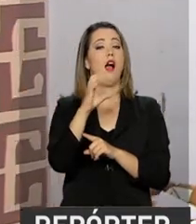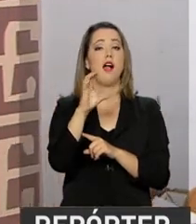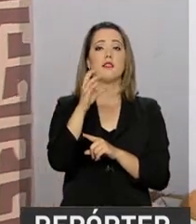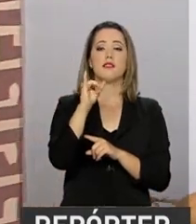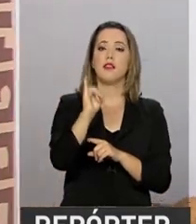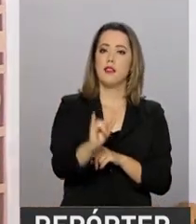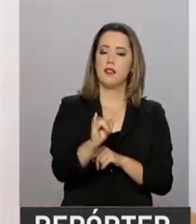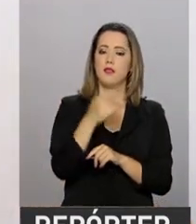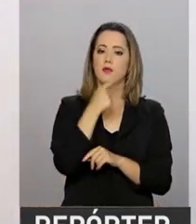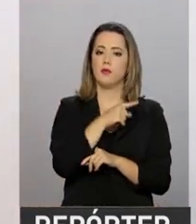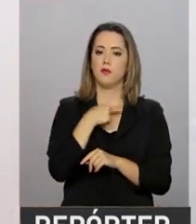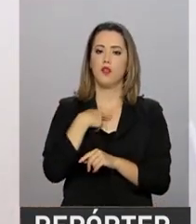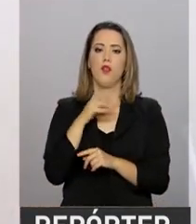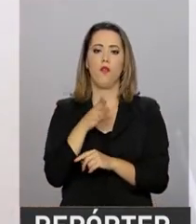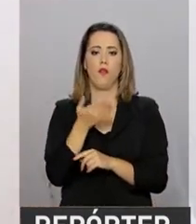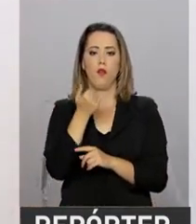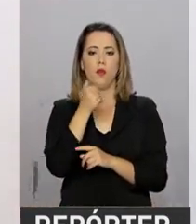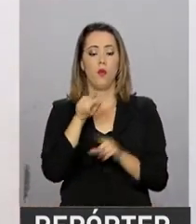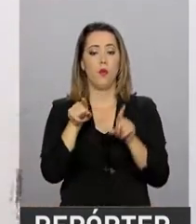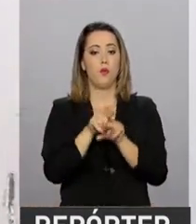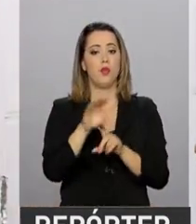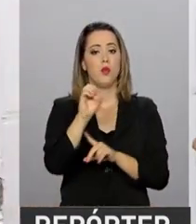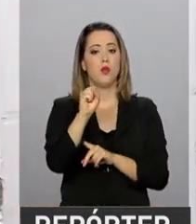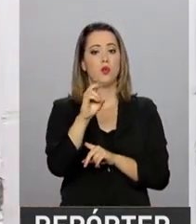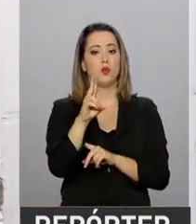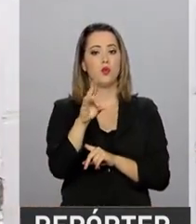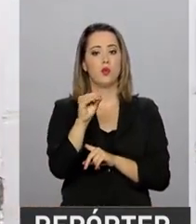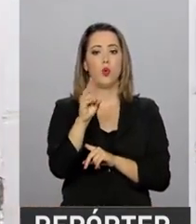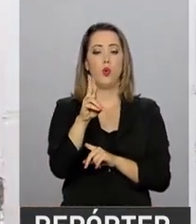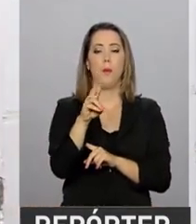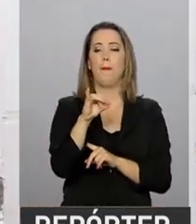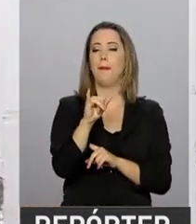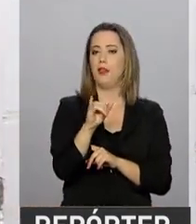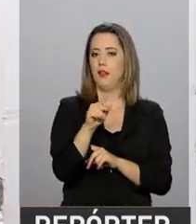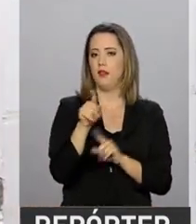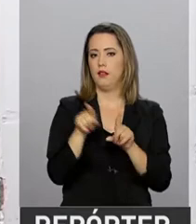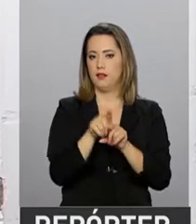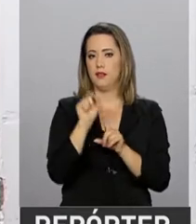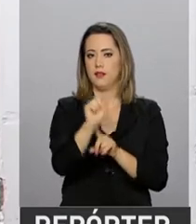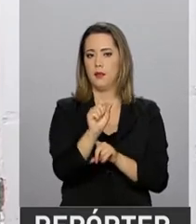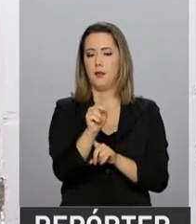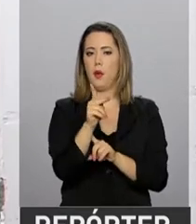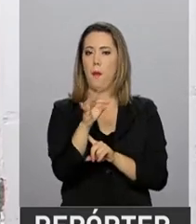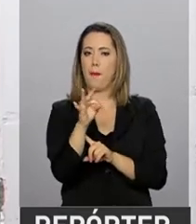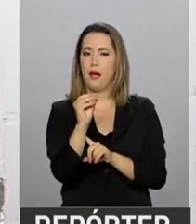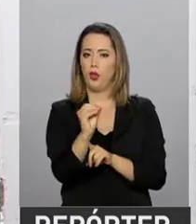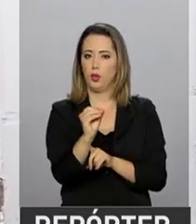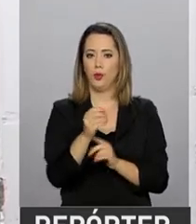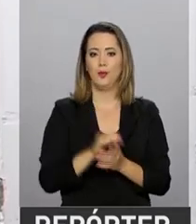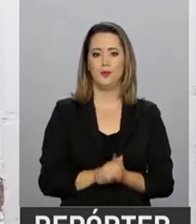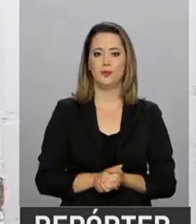provar o tucupi com folhas de jambu que é base para o tacacá e o pato no tucupi